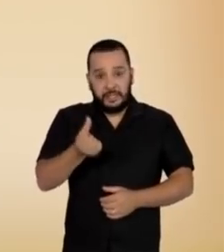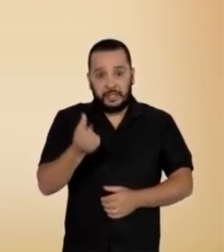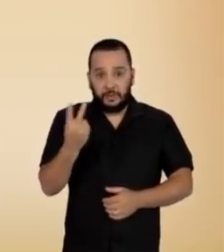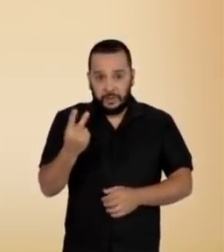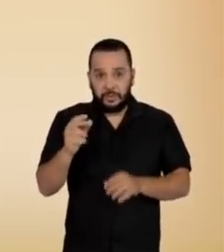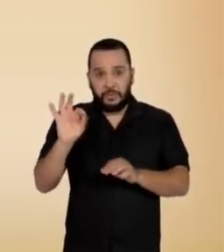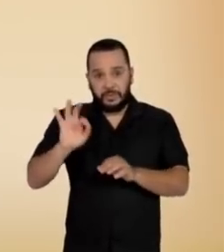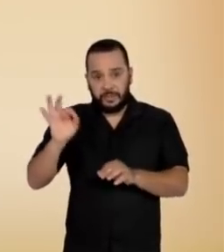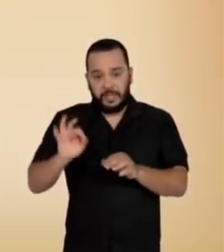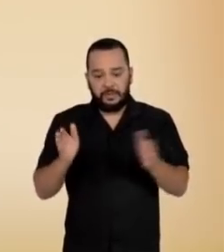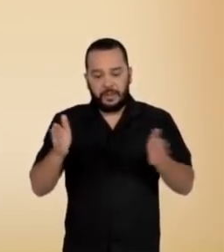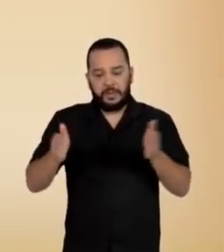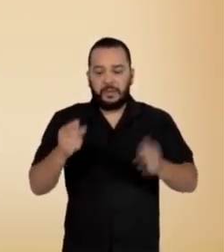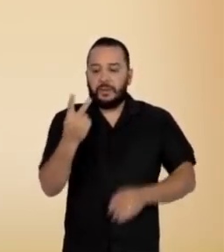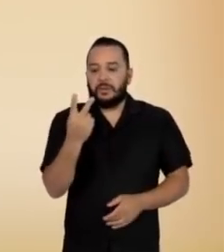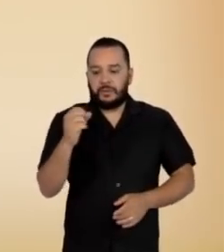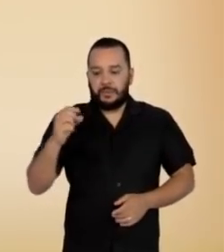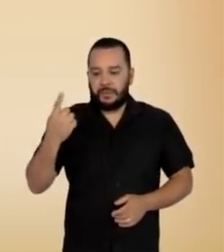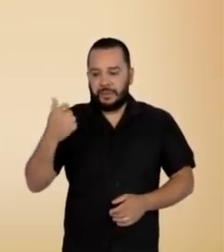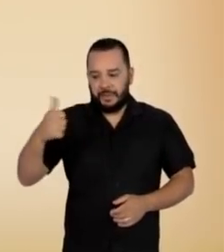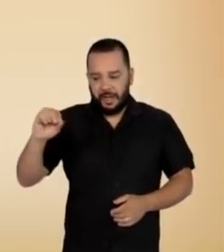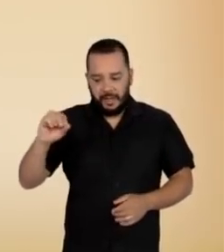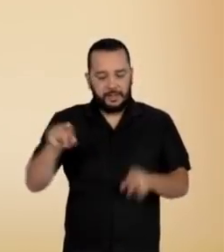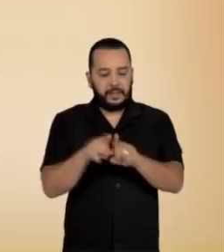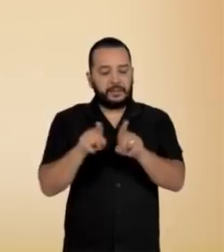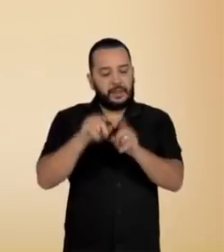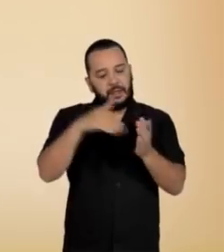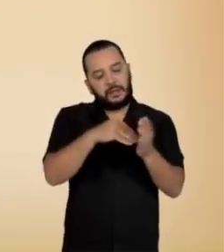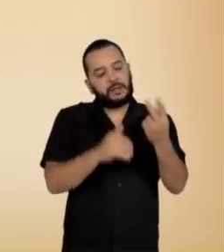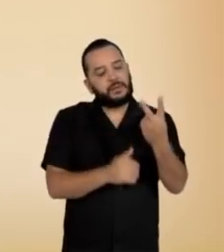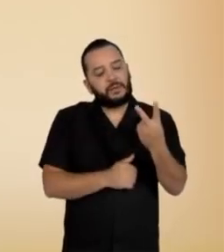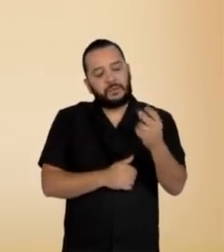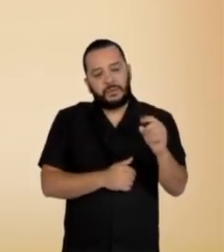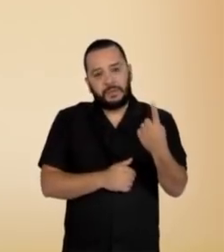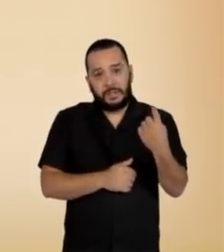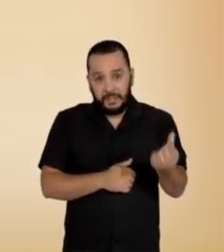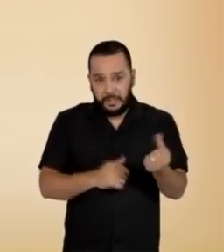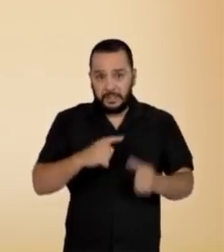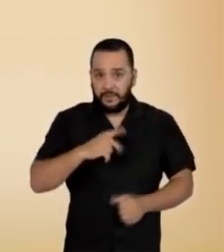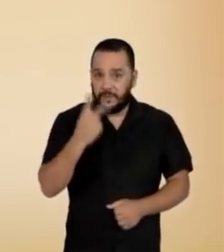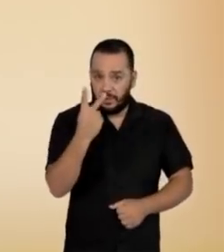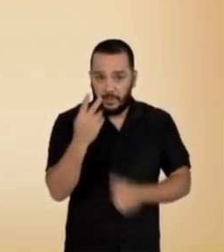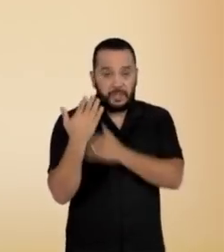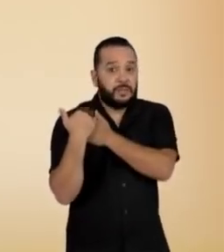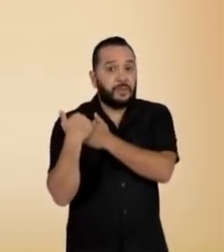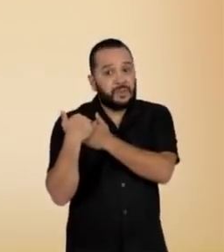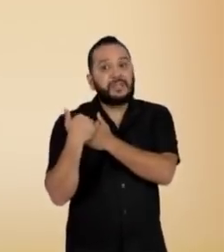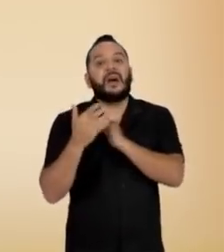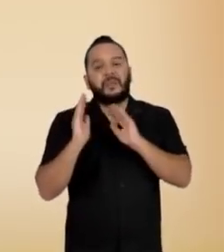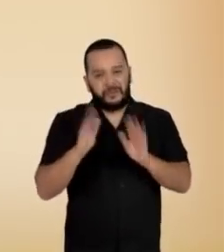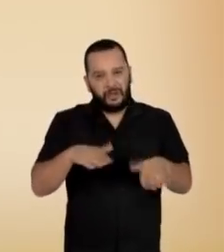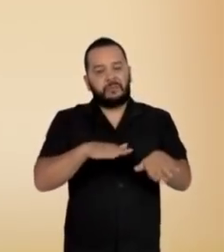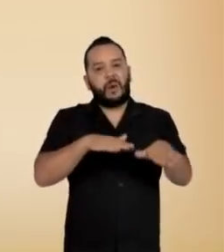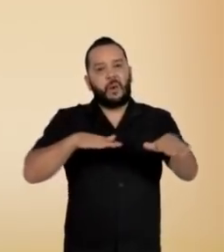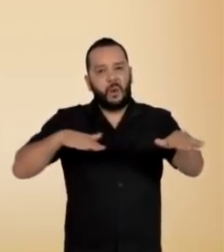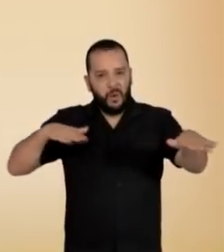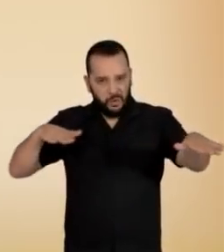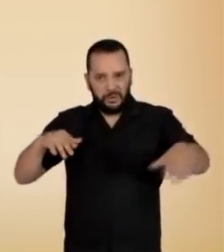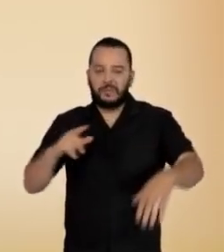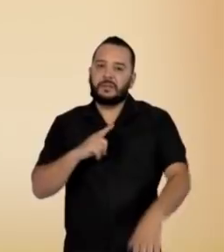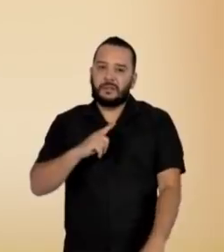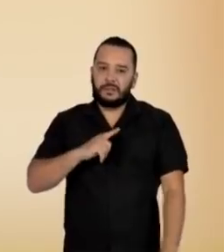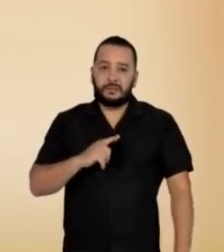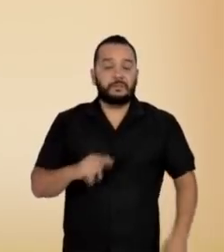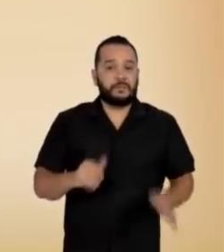2016. Um estudo da Universidade do Kentucky aponta que 2 aplicativos foram responsáveis por mais da metade desse aumento. Em